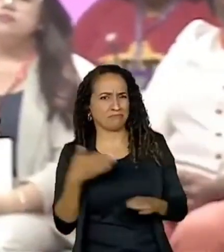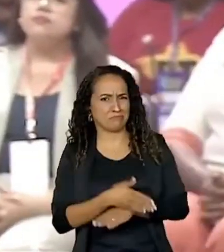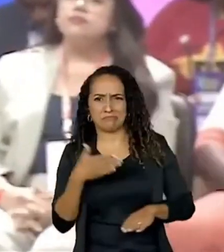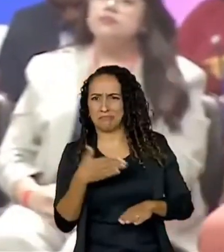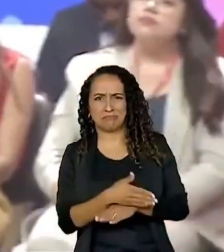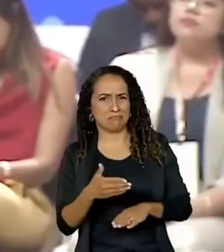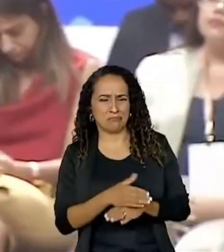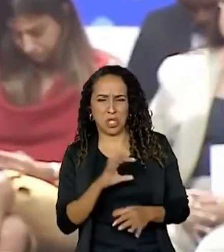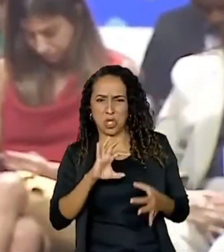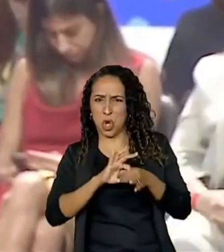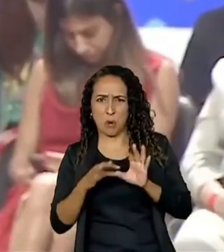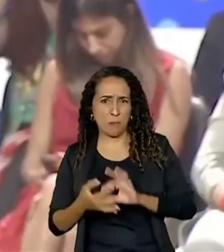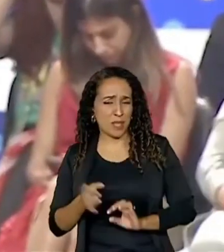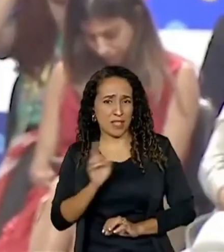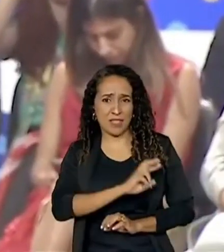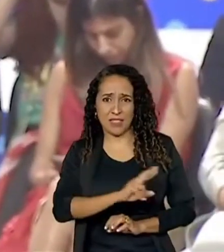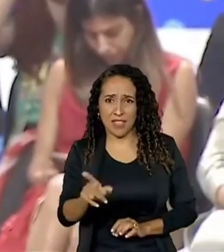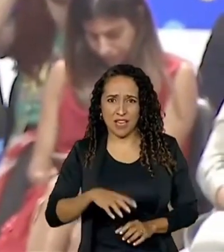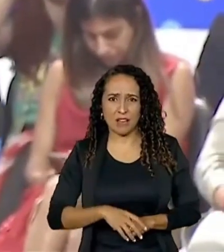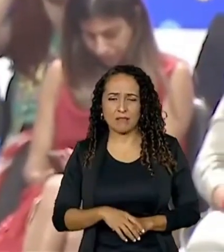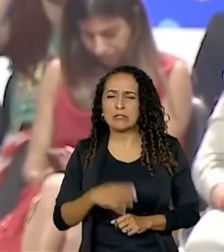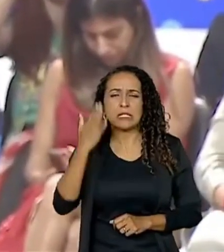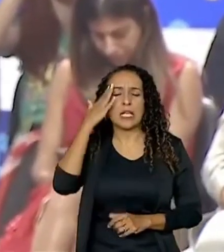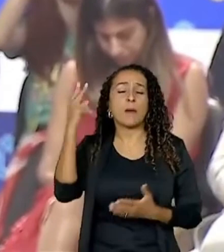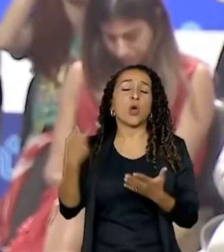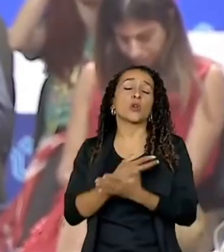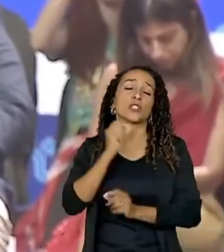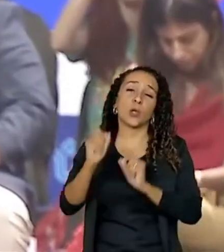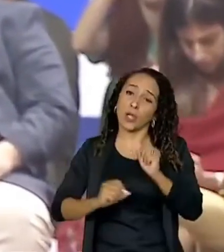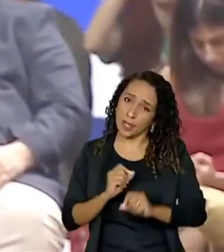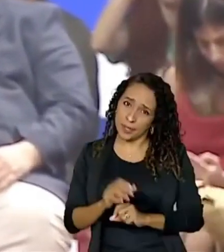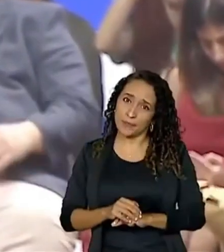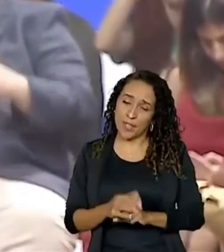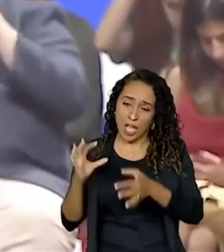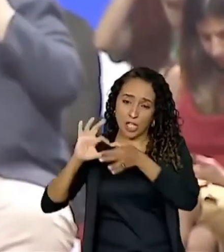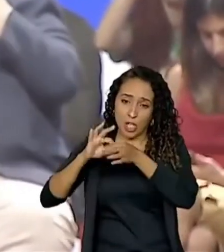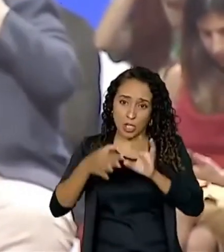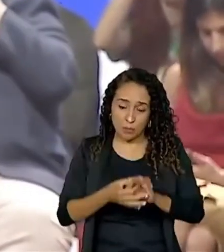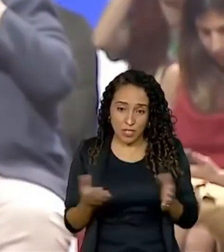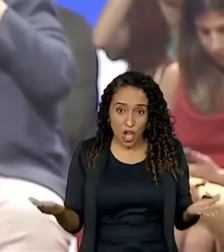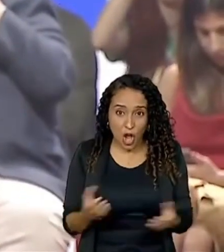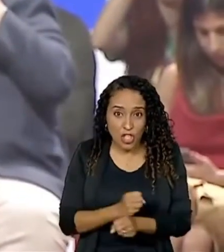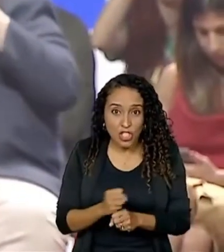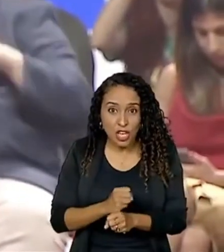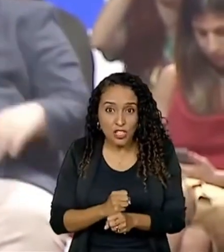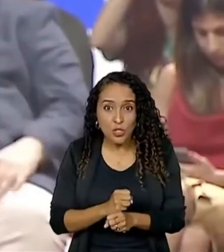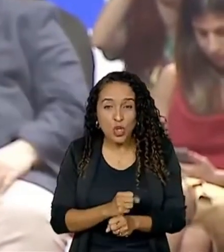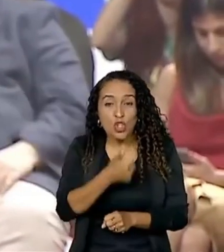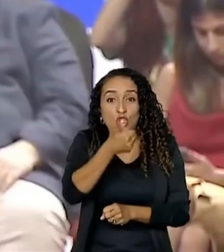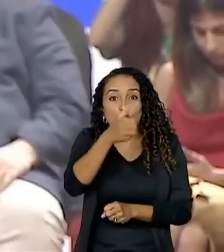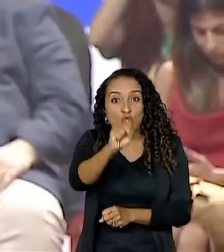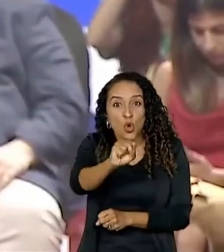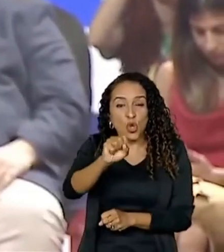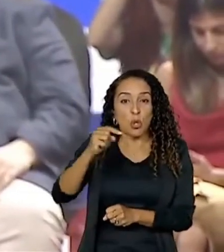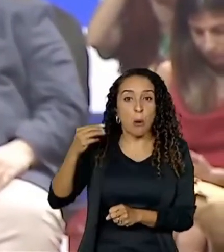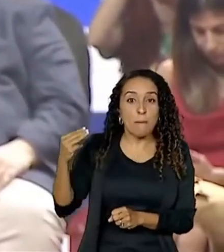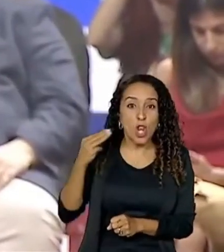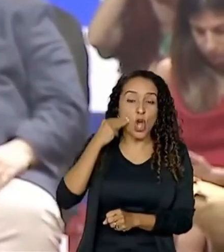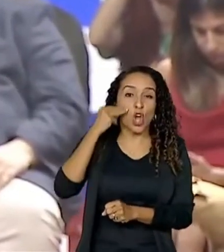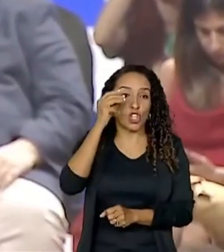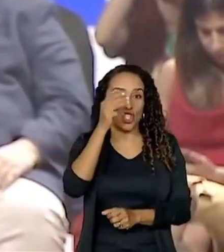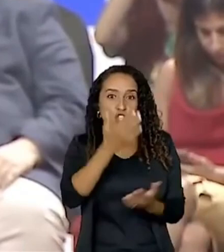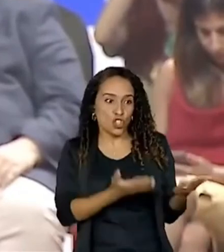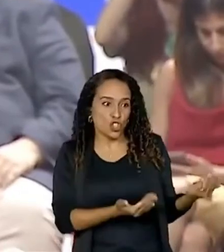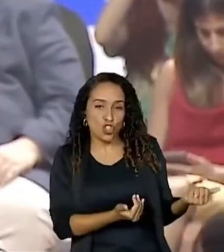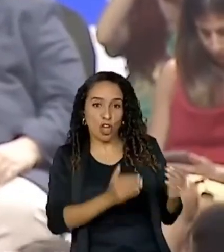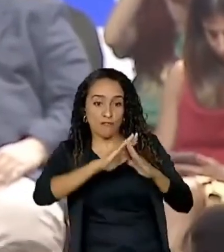de Olimpíadas. Sabe o que aconteceu nas Olimpíadas desse ano? 18 milhões de jovens